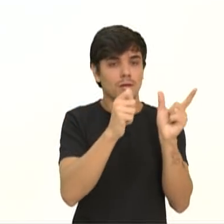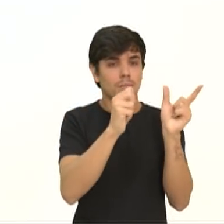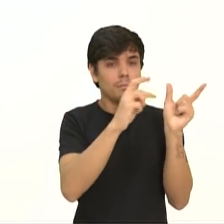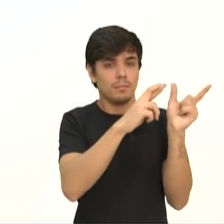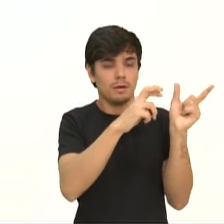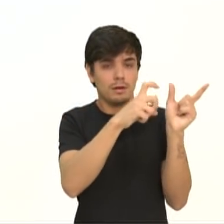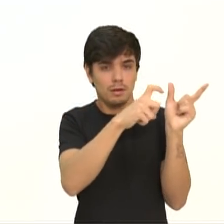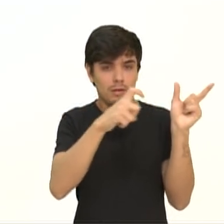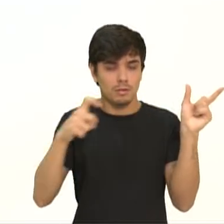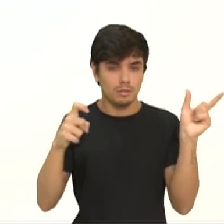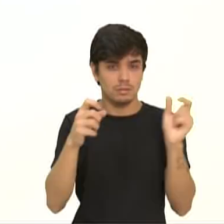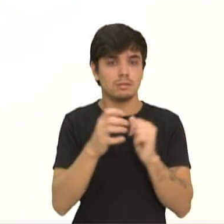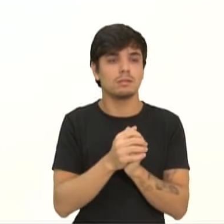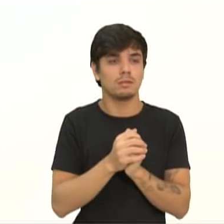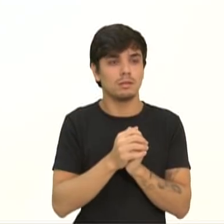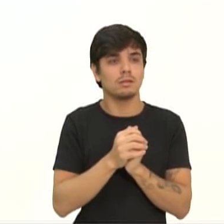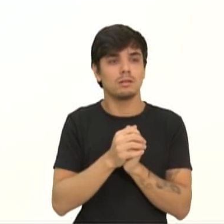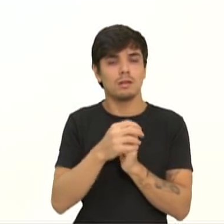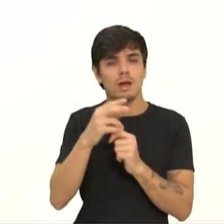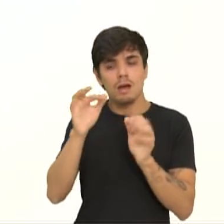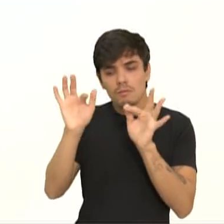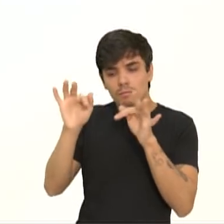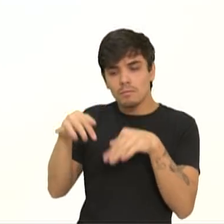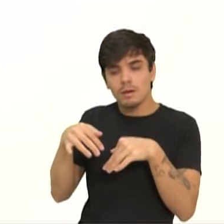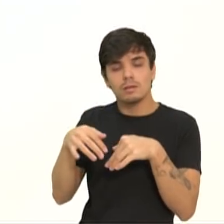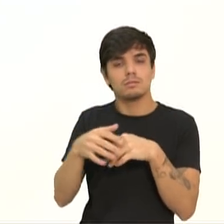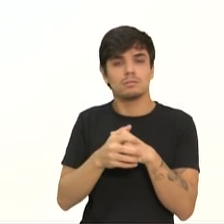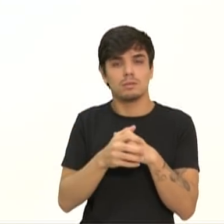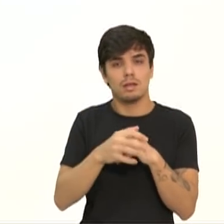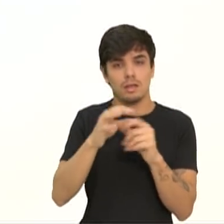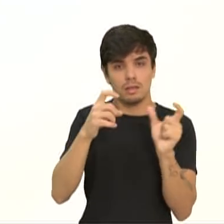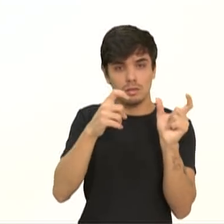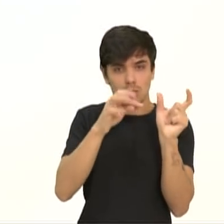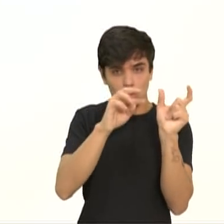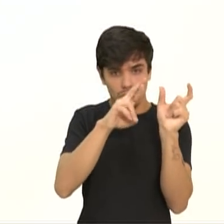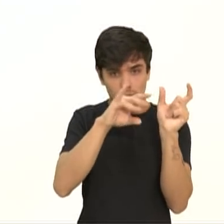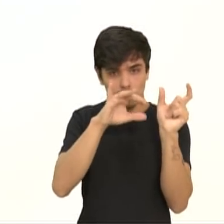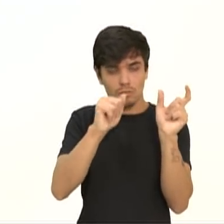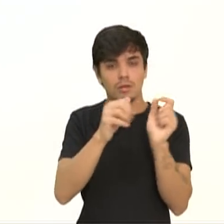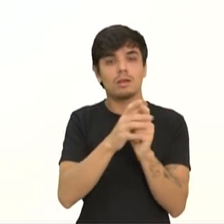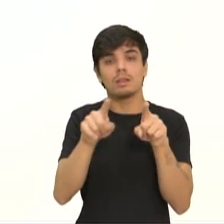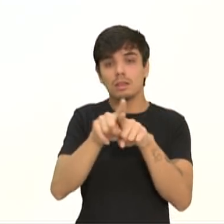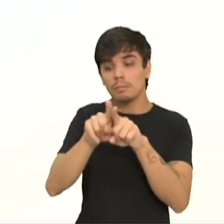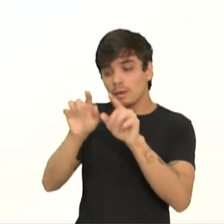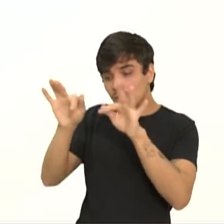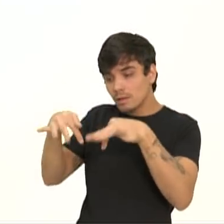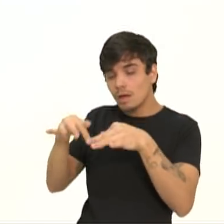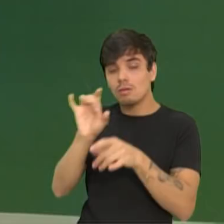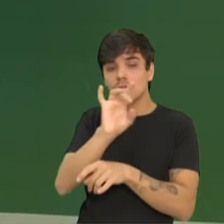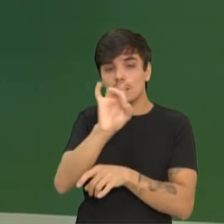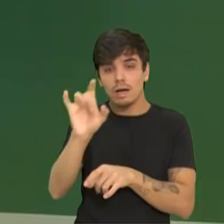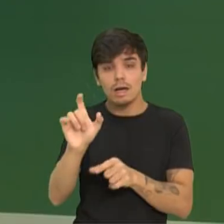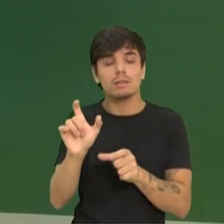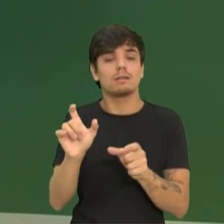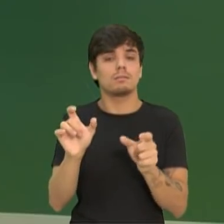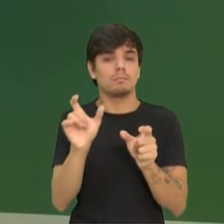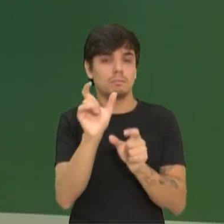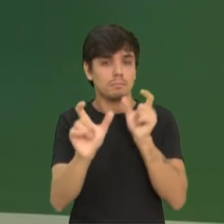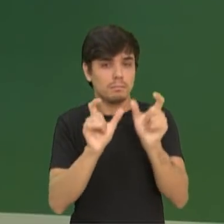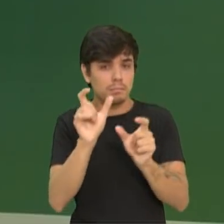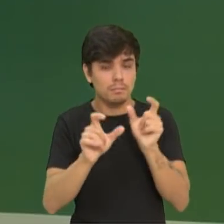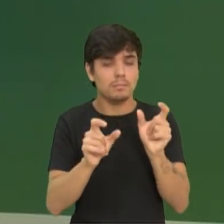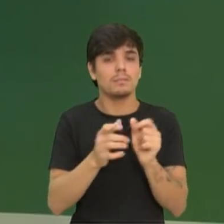sílaba de cada palavra aqui é a tônica. E a terminação de cada palavra também